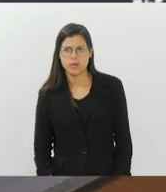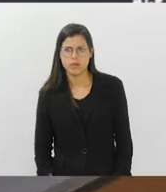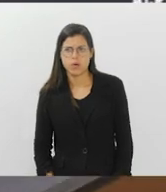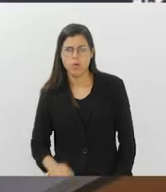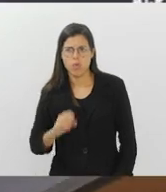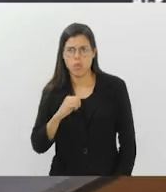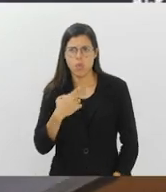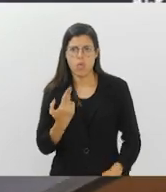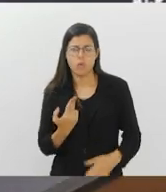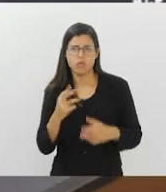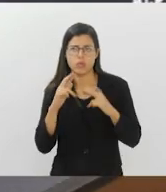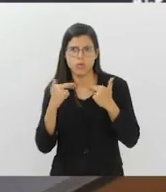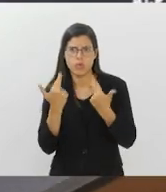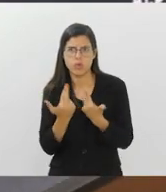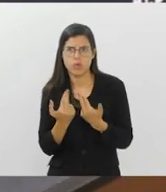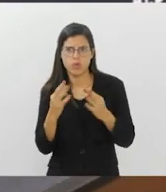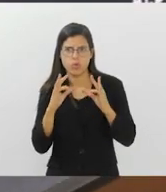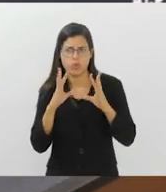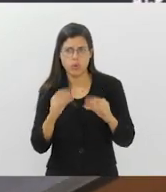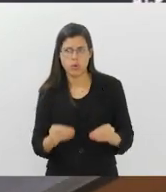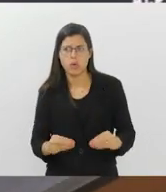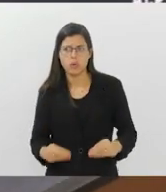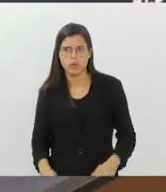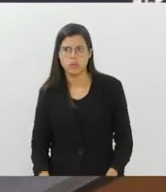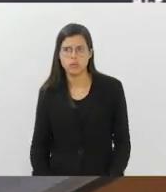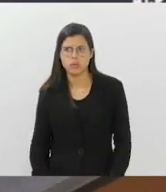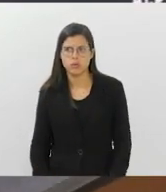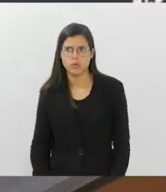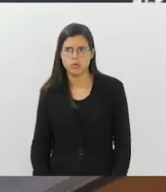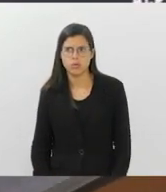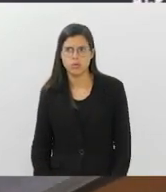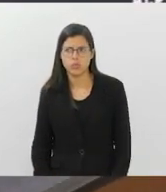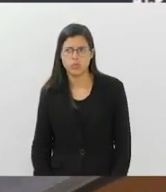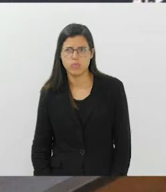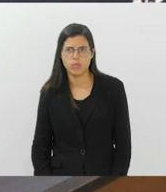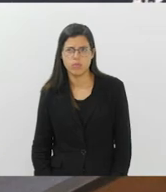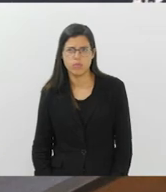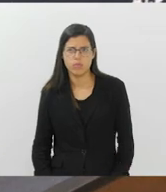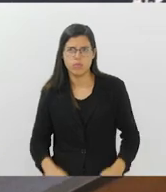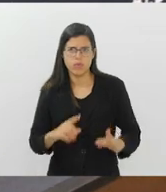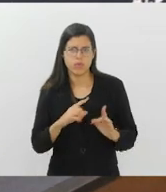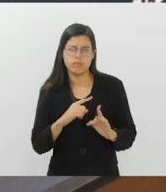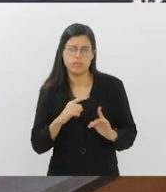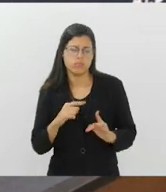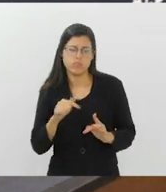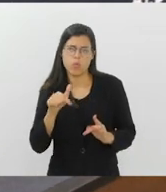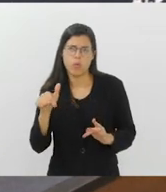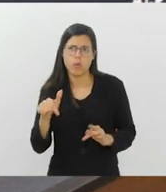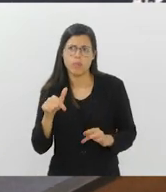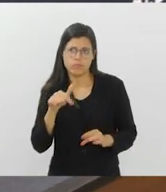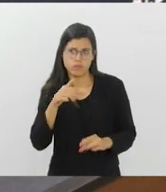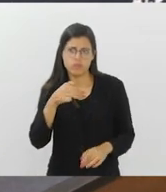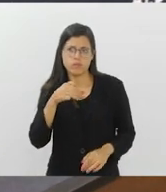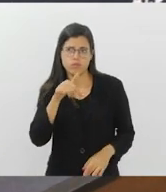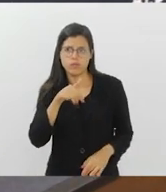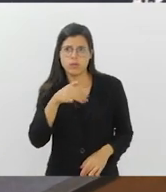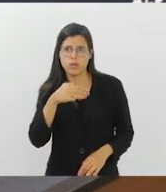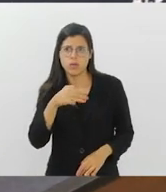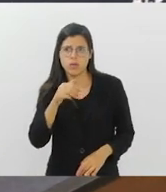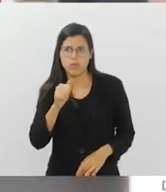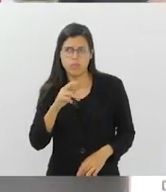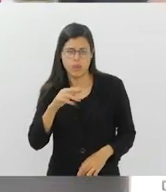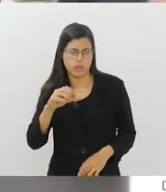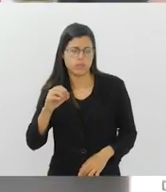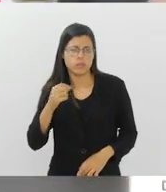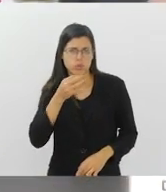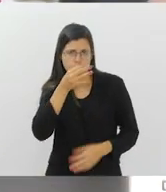né? E vem com a resposta seja isso, positiva. Ou isso. Que não é uma precisa convocar ninguém. O Marcos, é uma sugestão também, Marcos, que é,